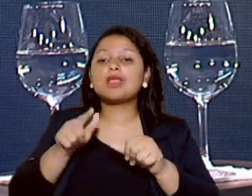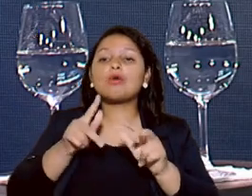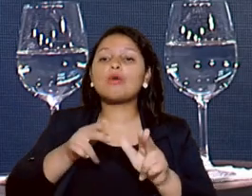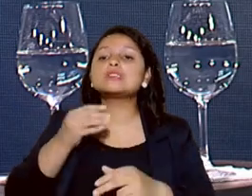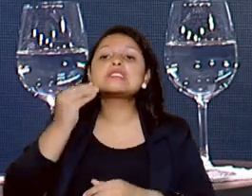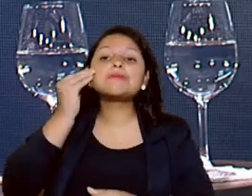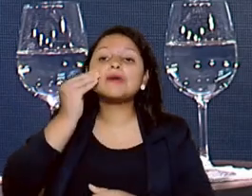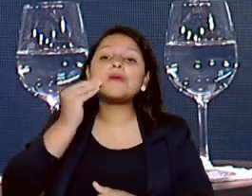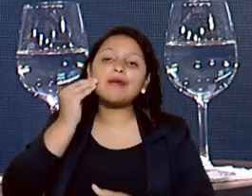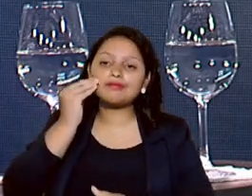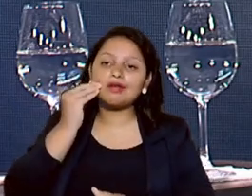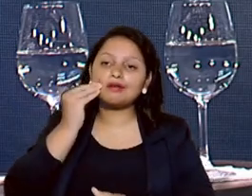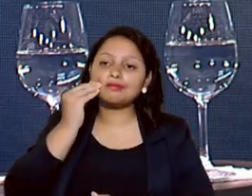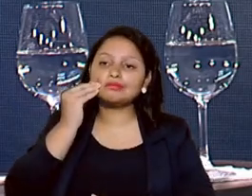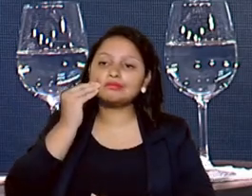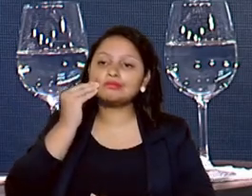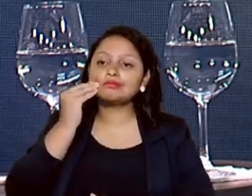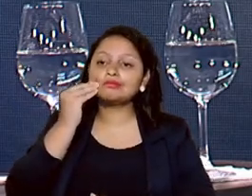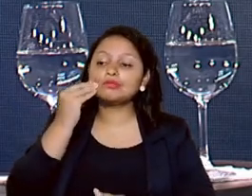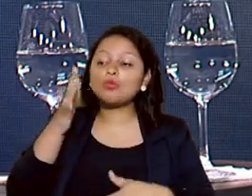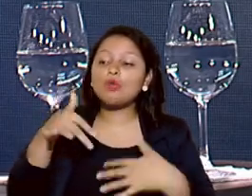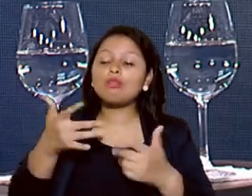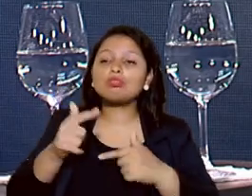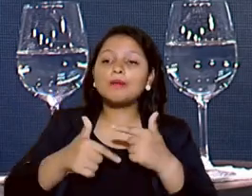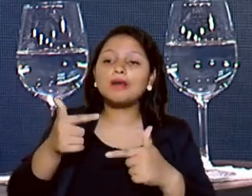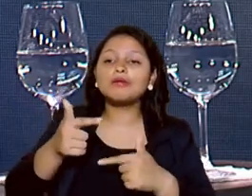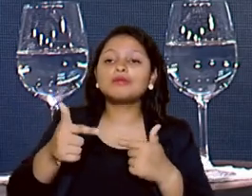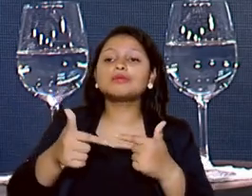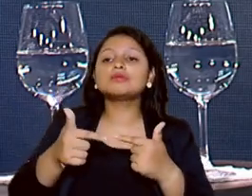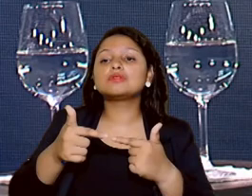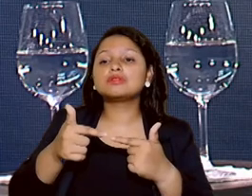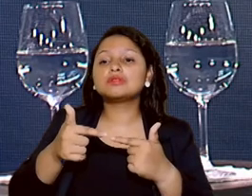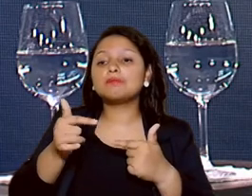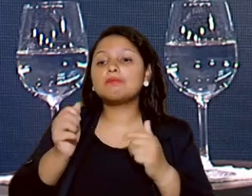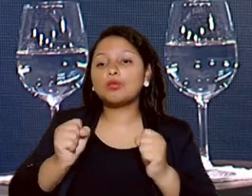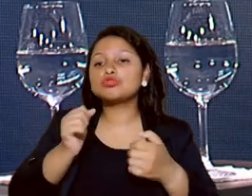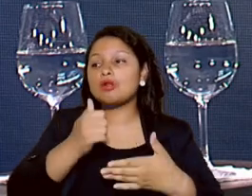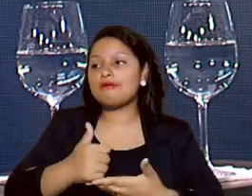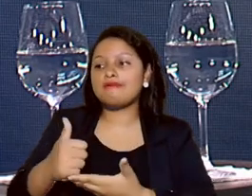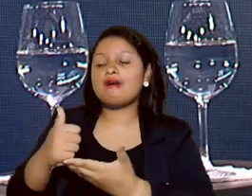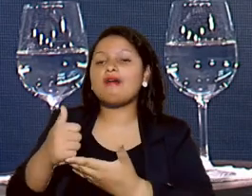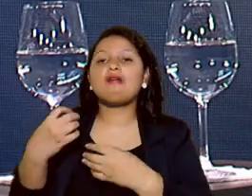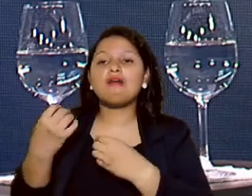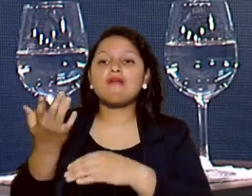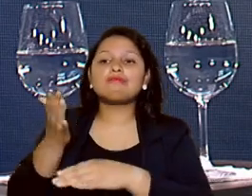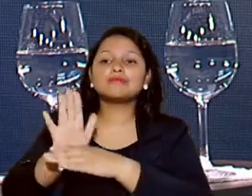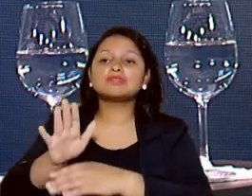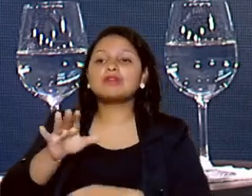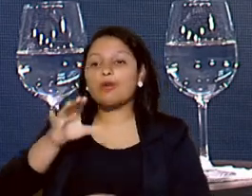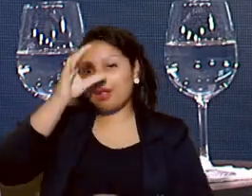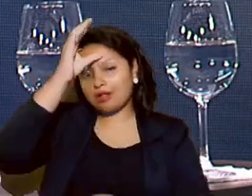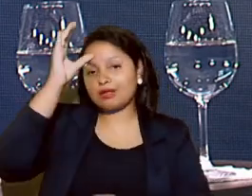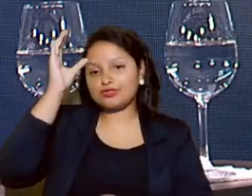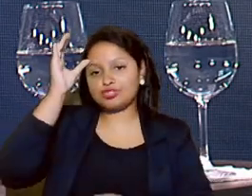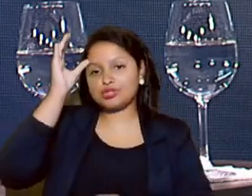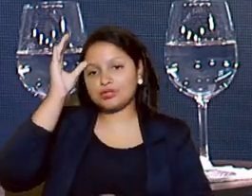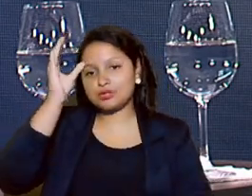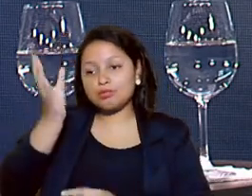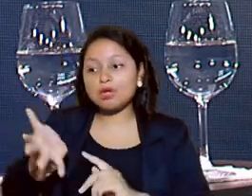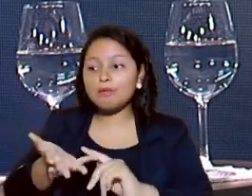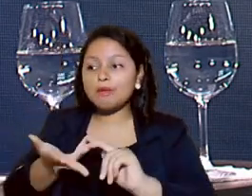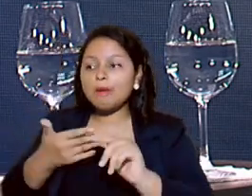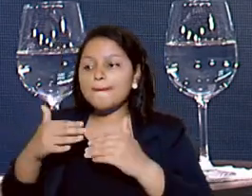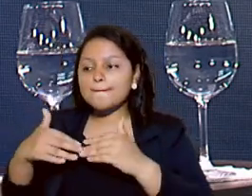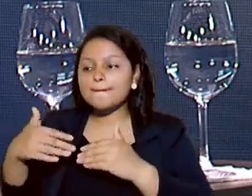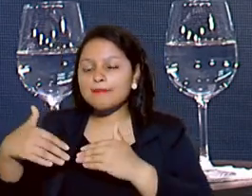que vai Quais os serviços financeiros que nós podemos levar hoje para os nossos clientes o que vai dar certo ou não vai dar certo difícil